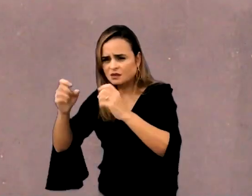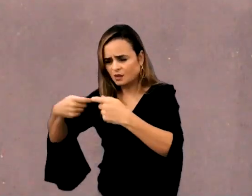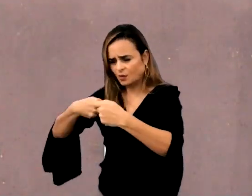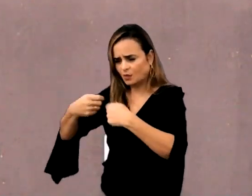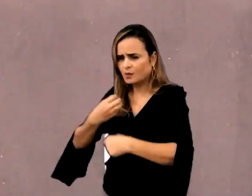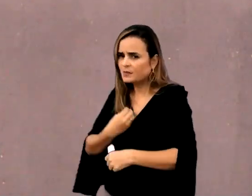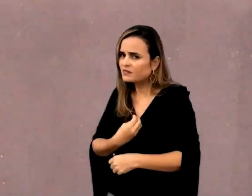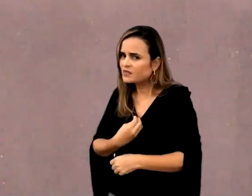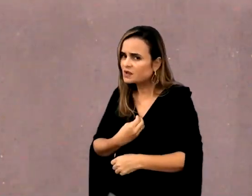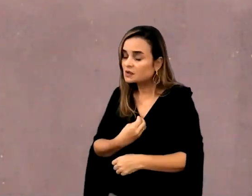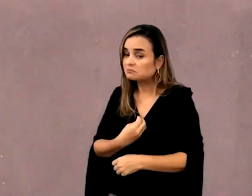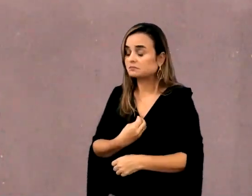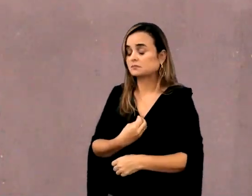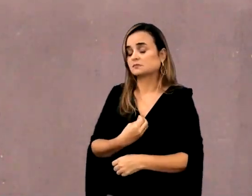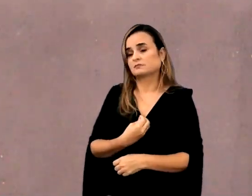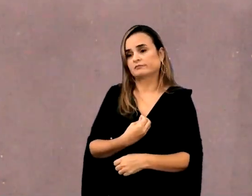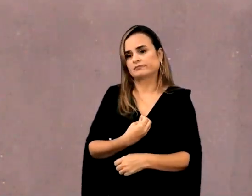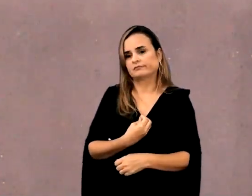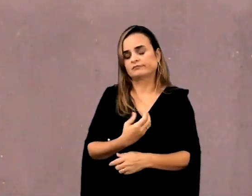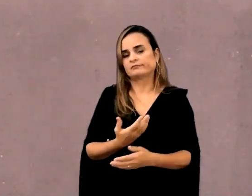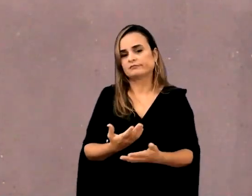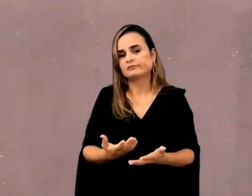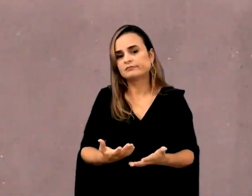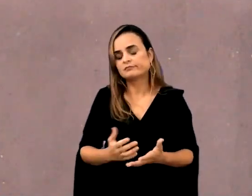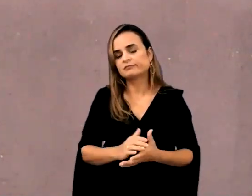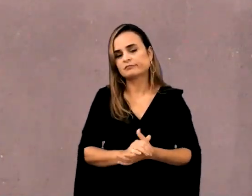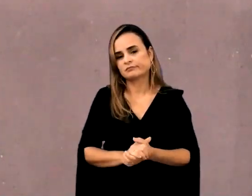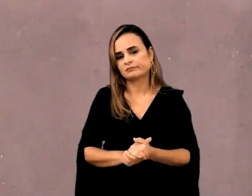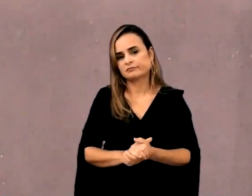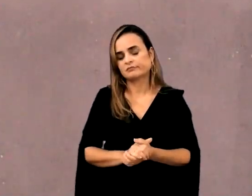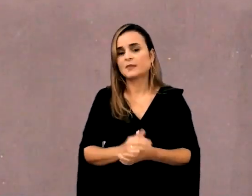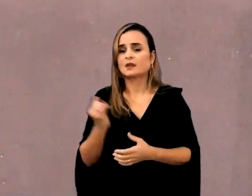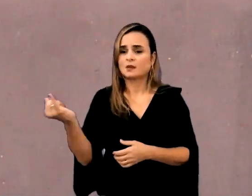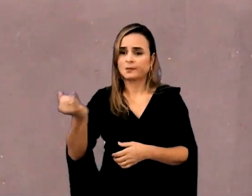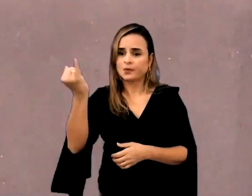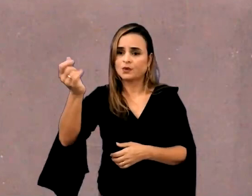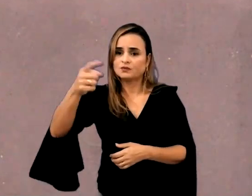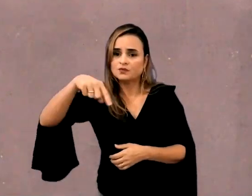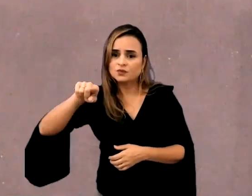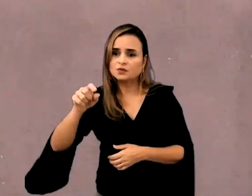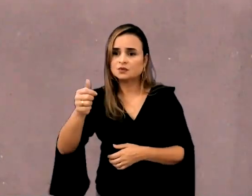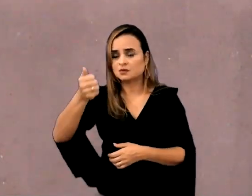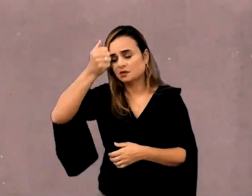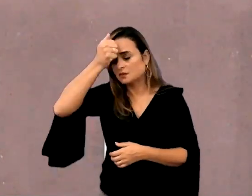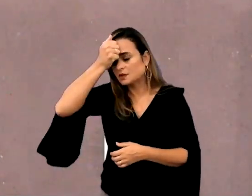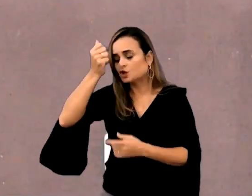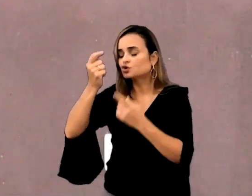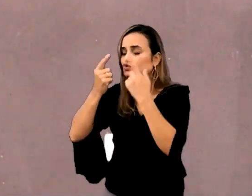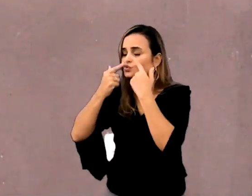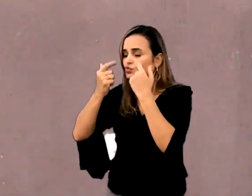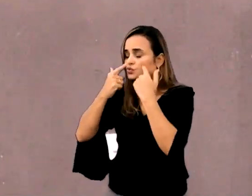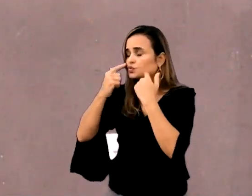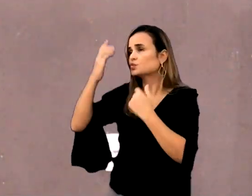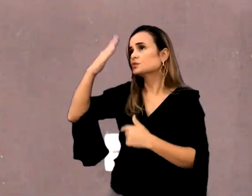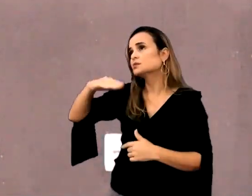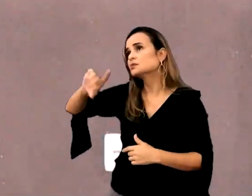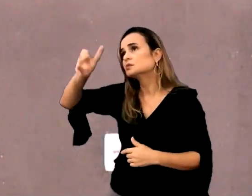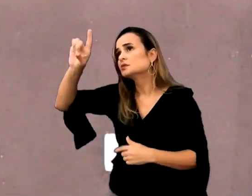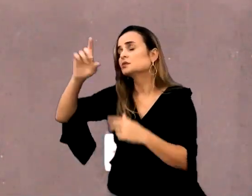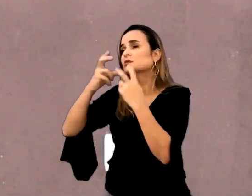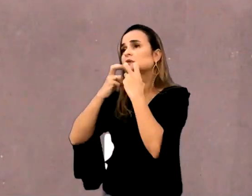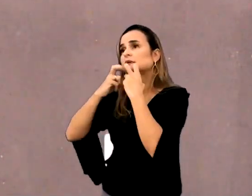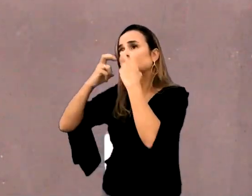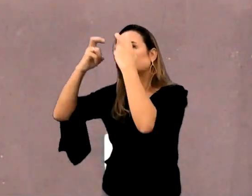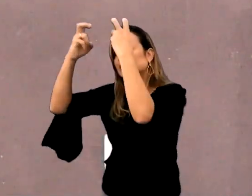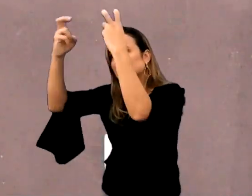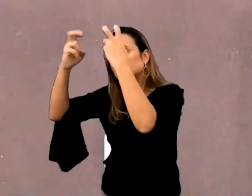perigo. Então peça a Deus, meu irmão, chore diante desse Deus, clame a Ele,